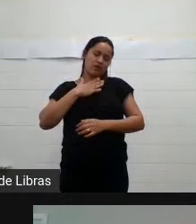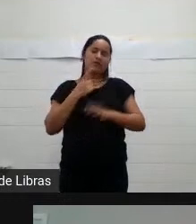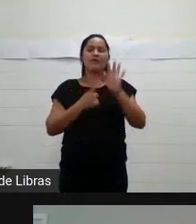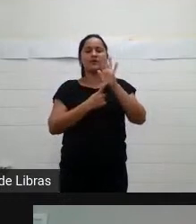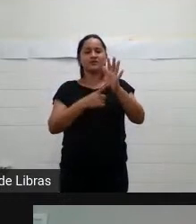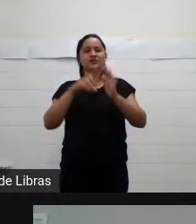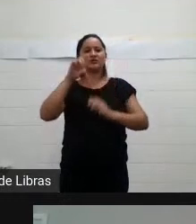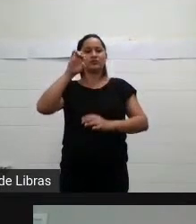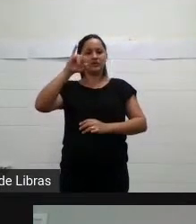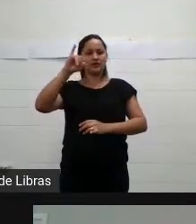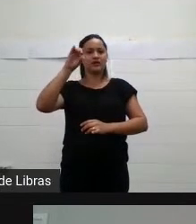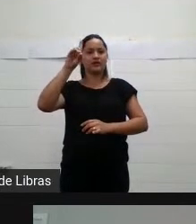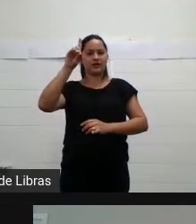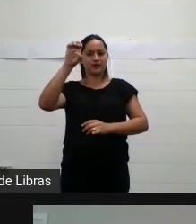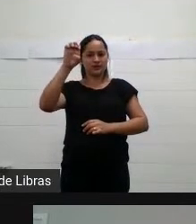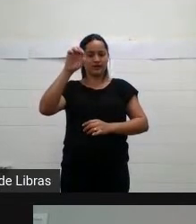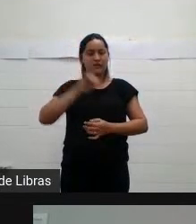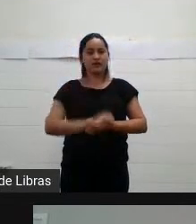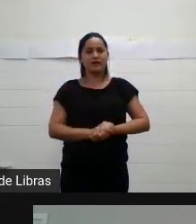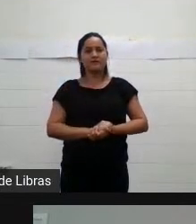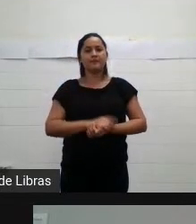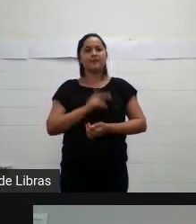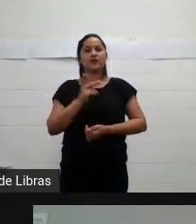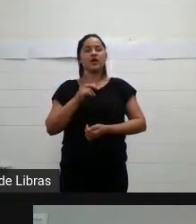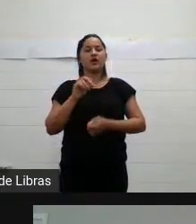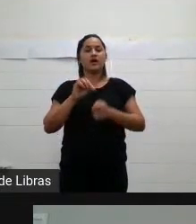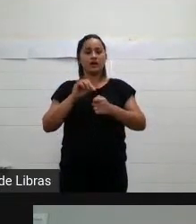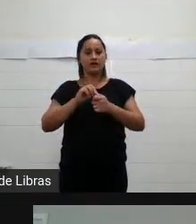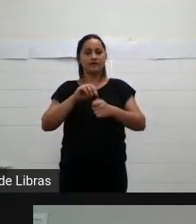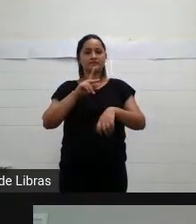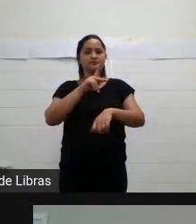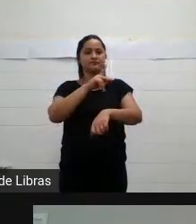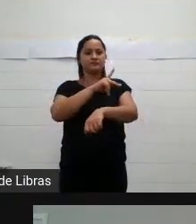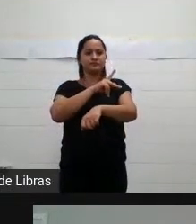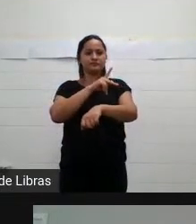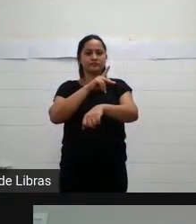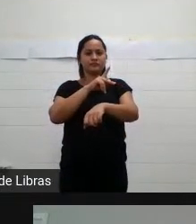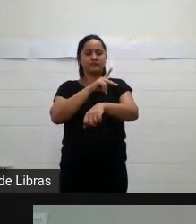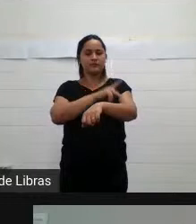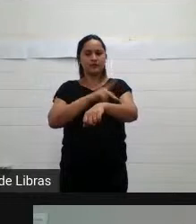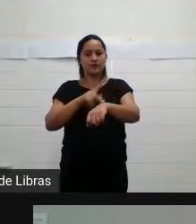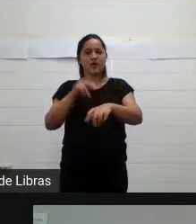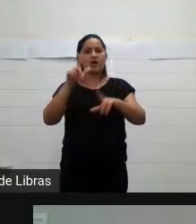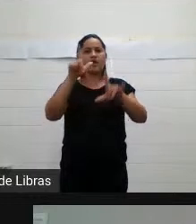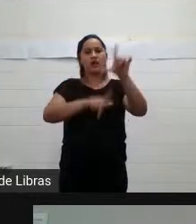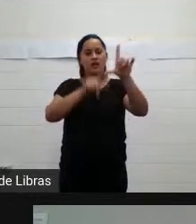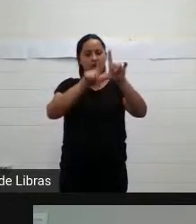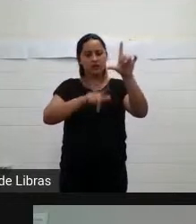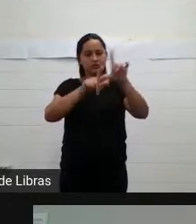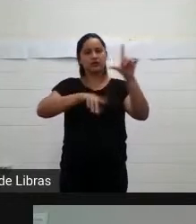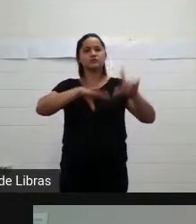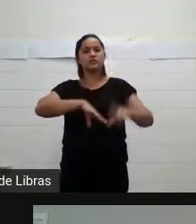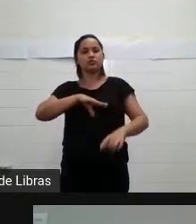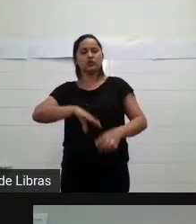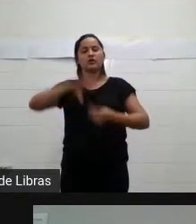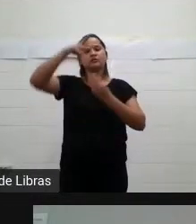Ieda, ela possui graduação em licenciatura em Letras Português pela Universidade Federal de Sergipe, é